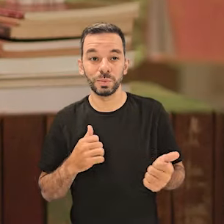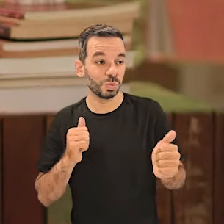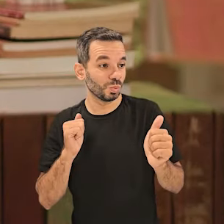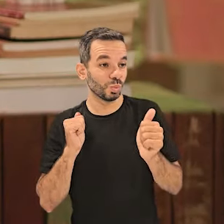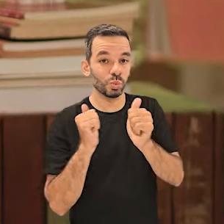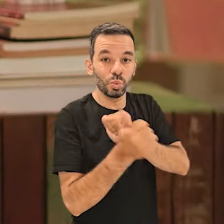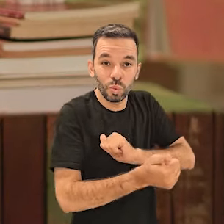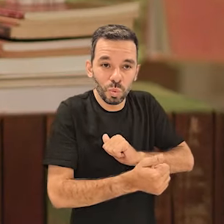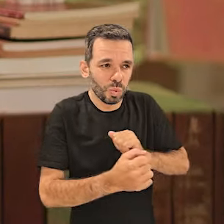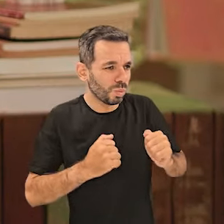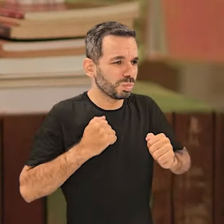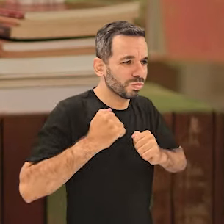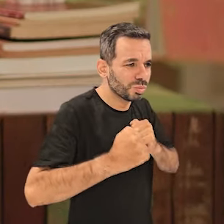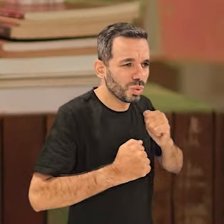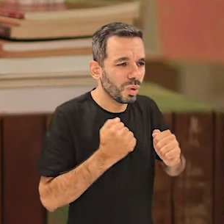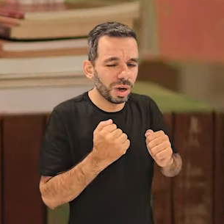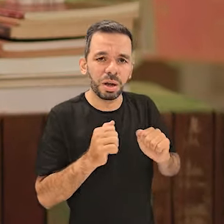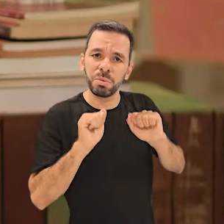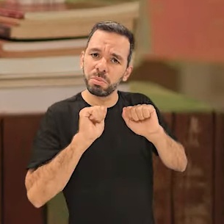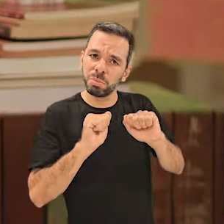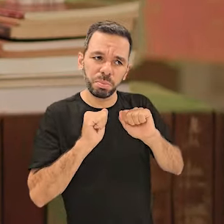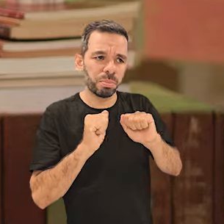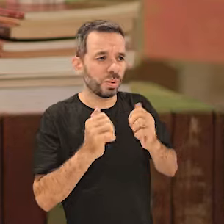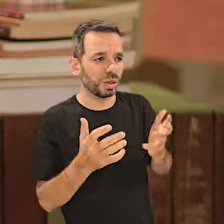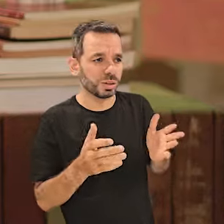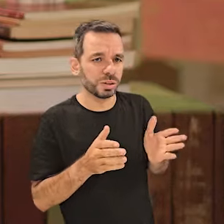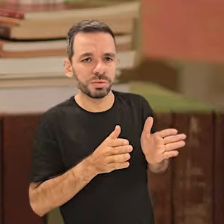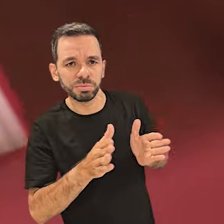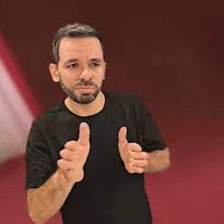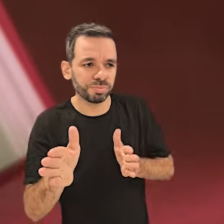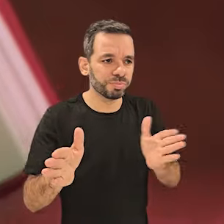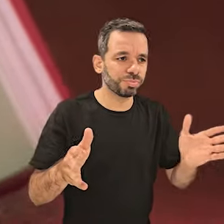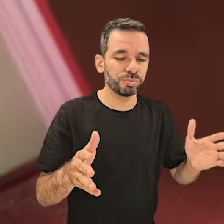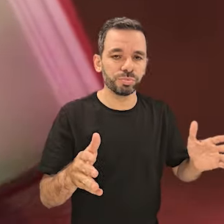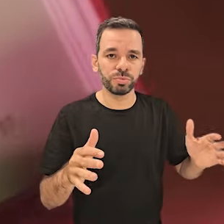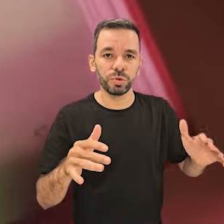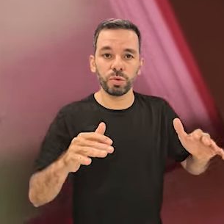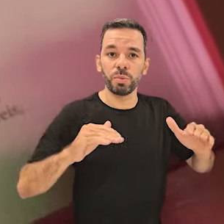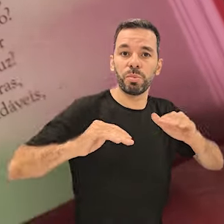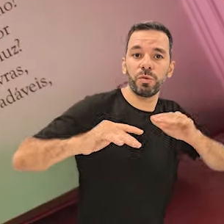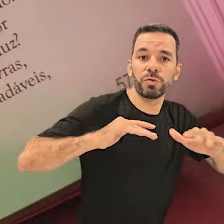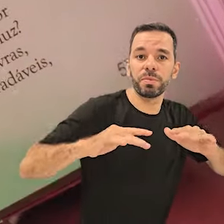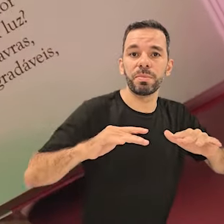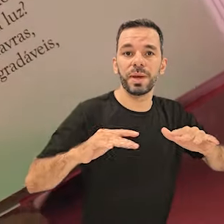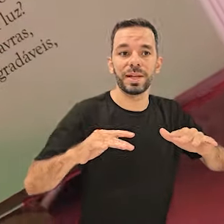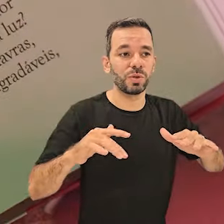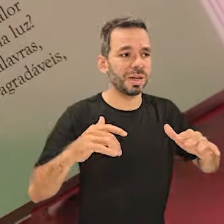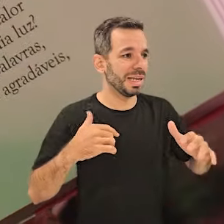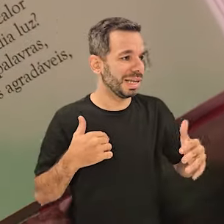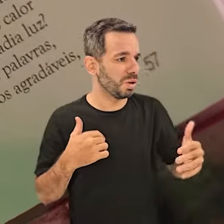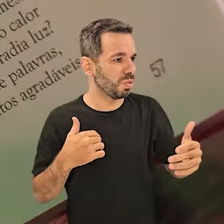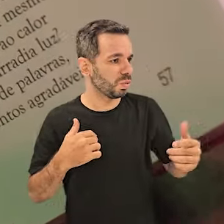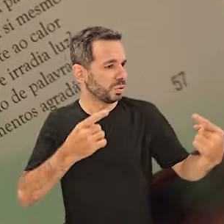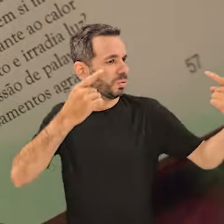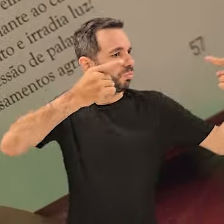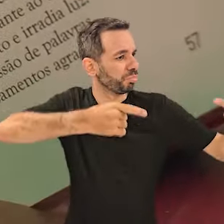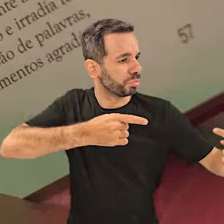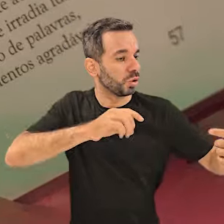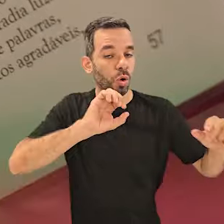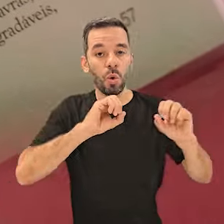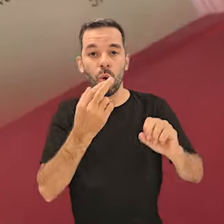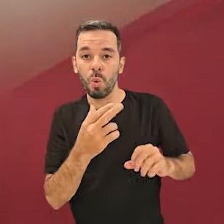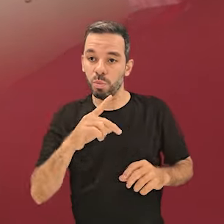Correr pode ter diferentes sentidos. Seus movimentos são de enfrentamento ou de